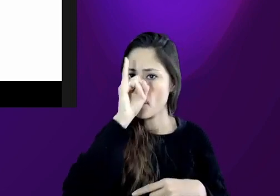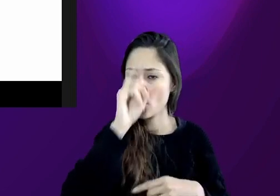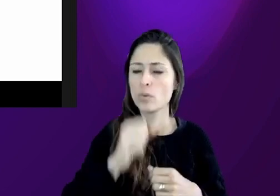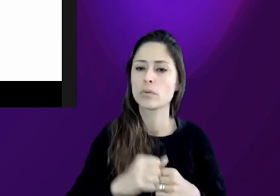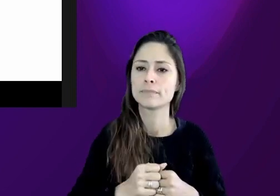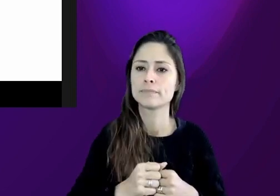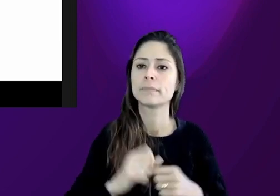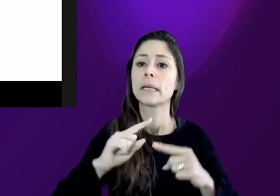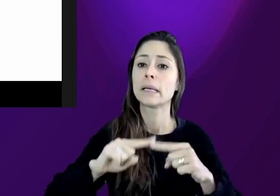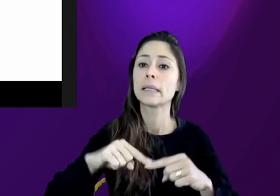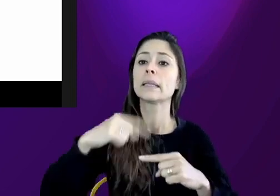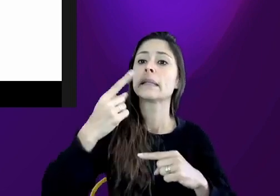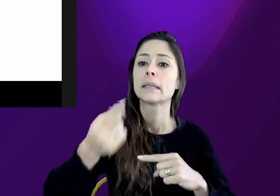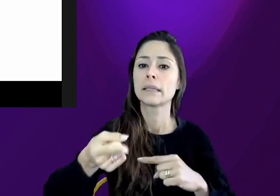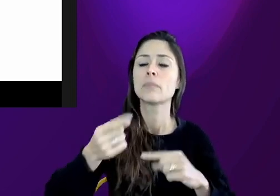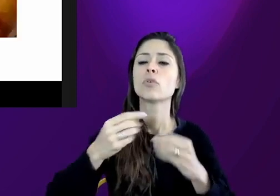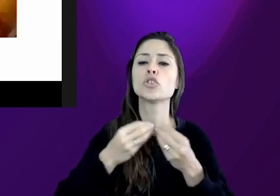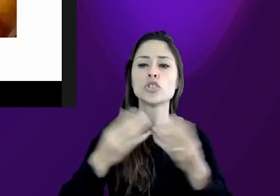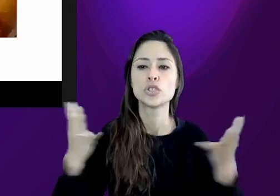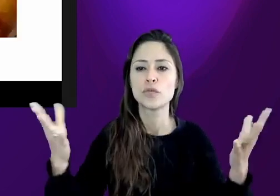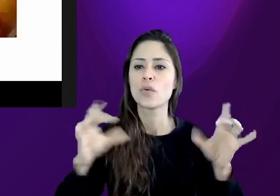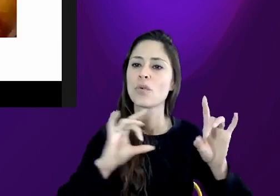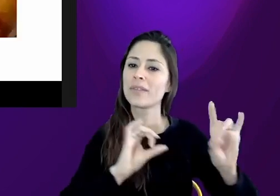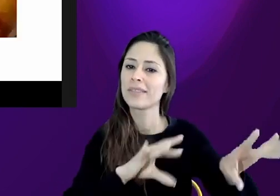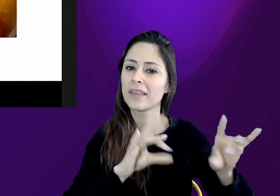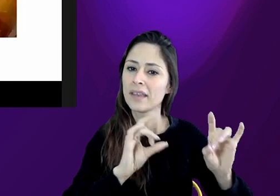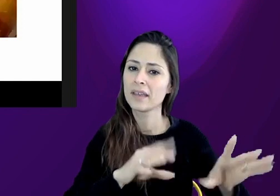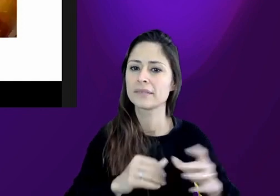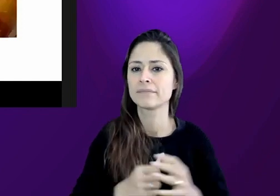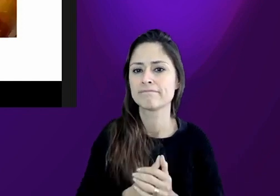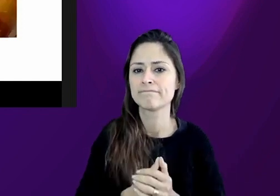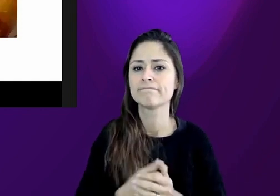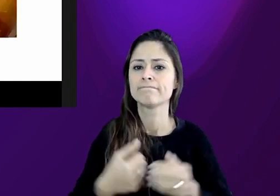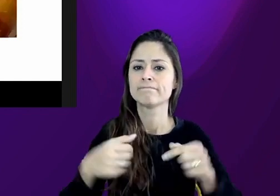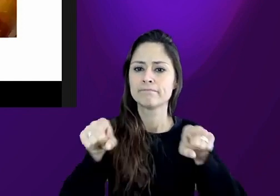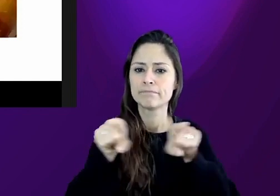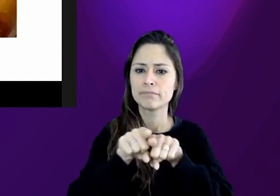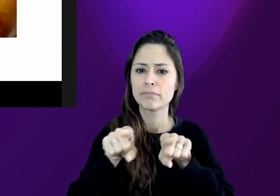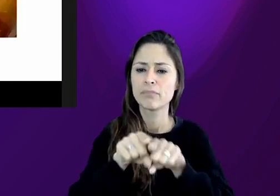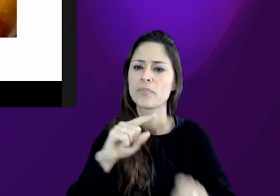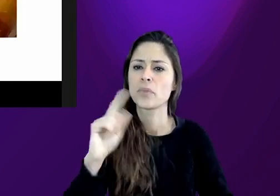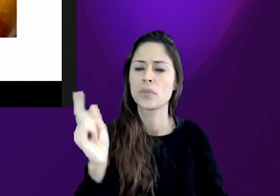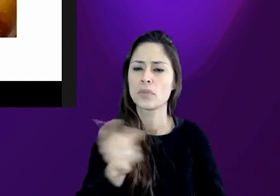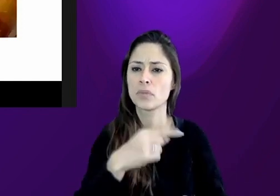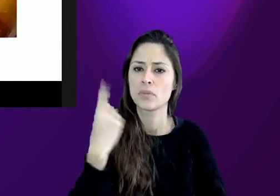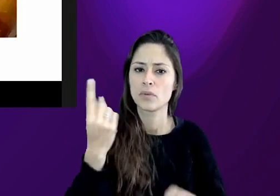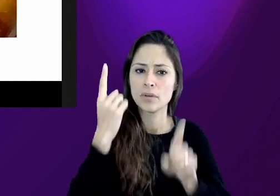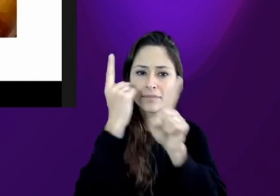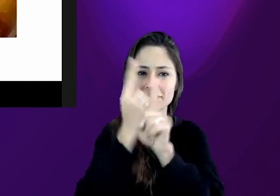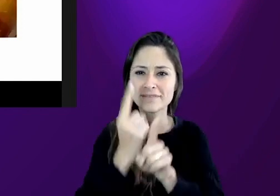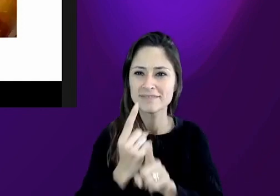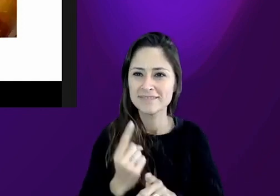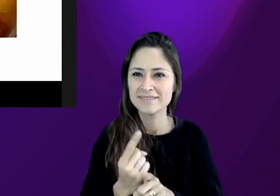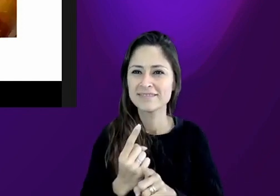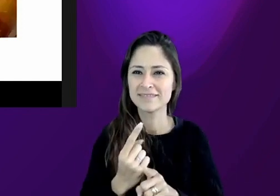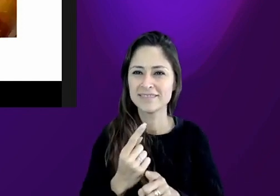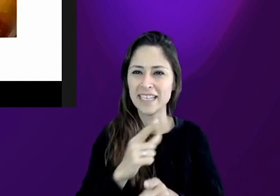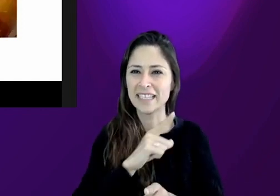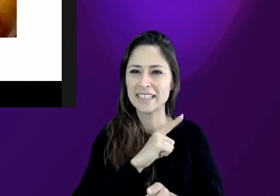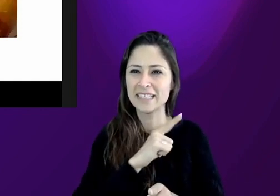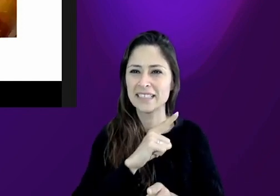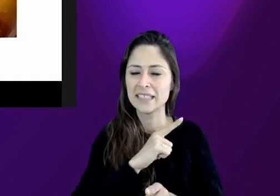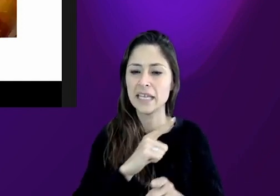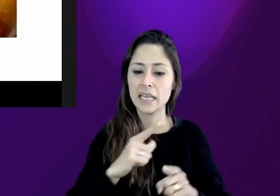padronizamos e divulgamos a nossa técnica e também o nosso acesso de acordo com as variações anatômicas que